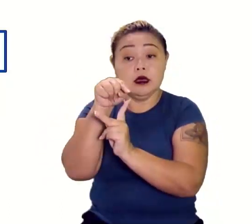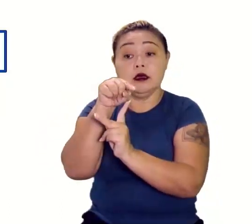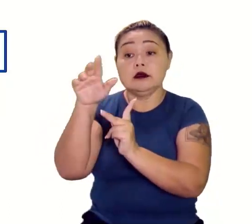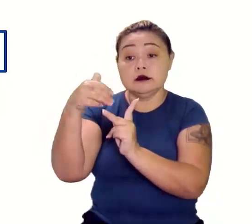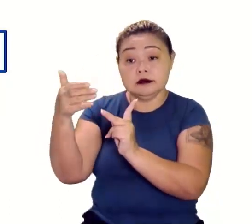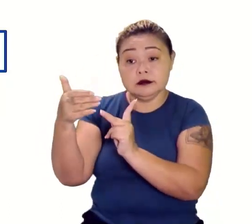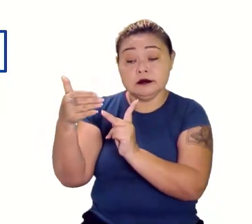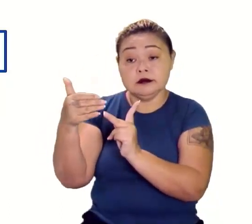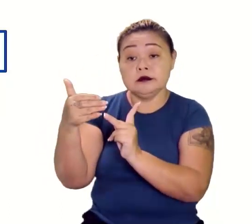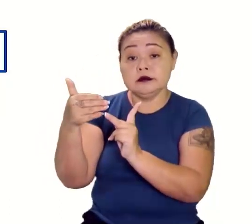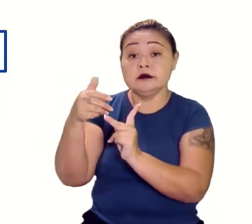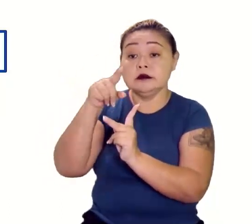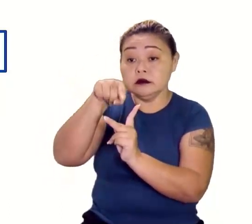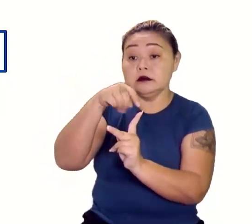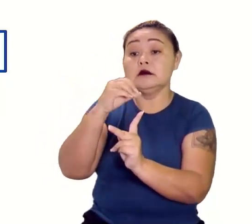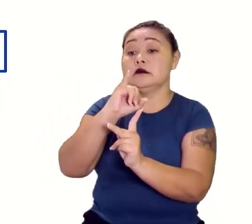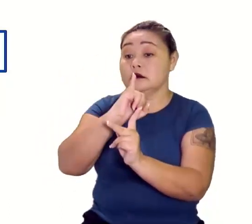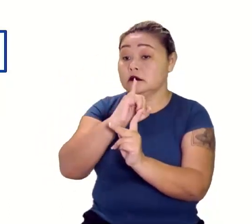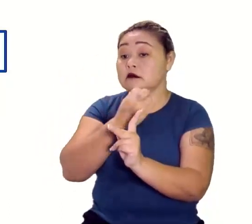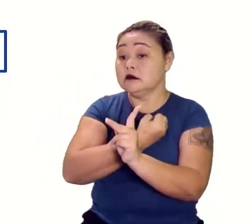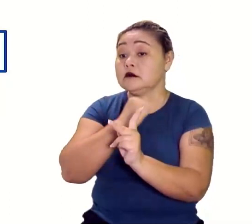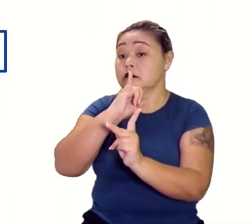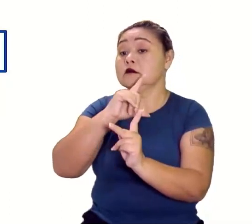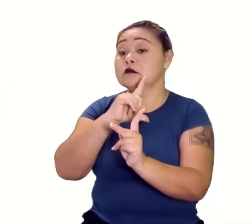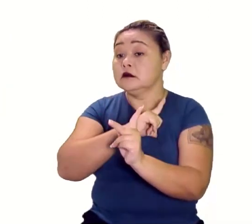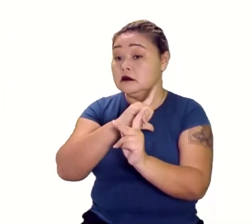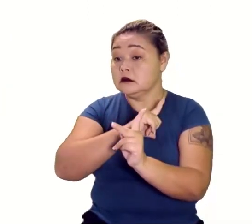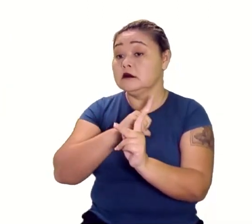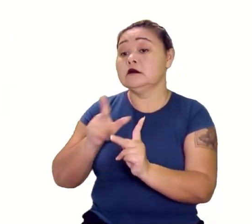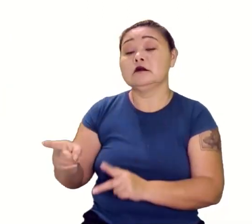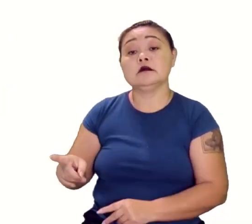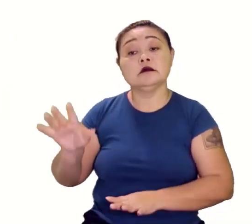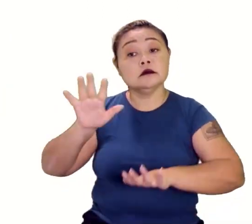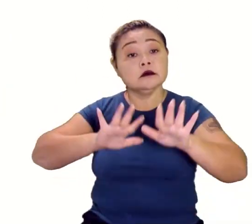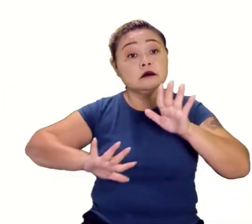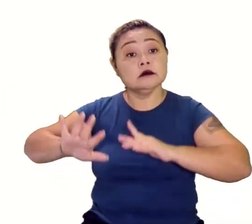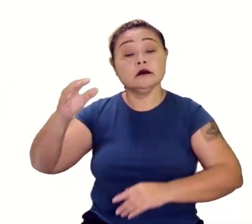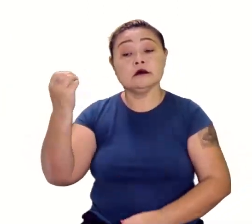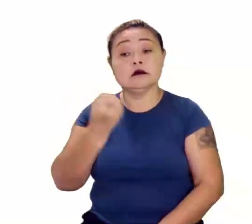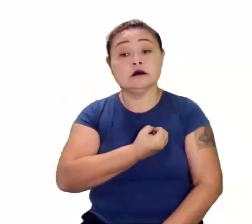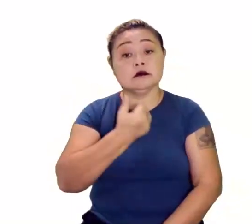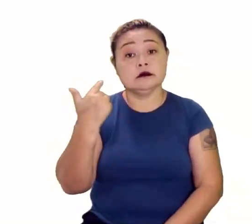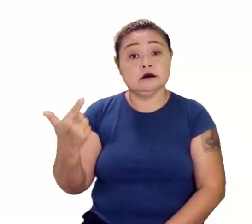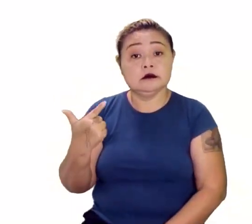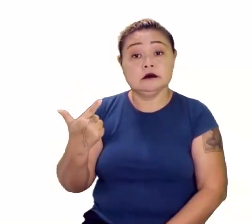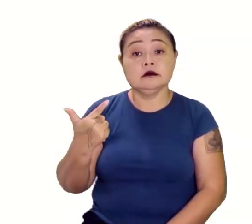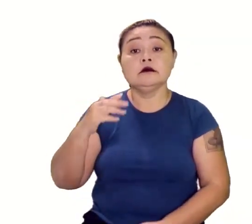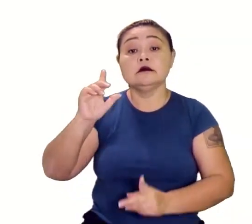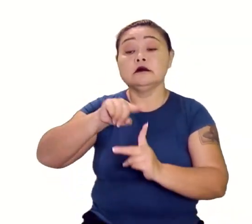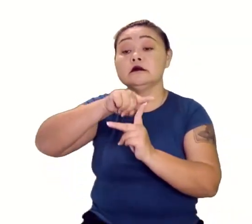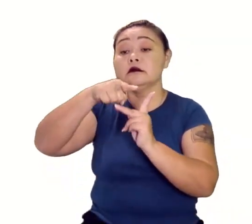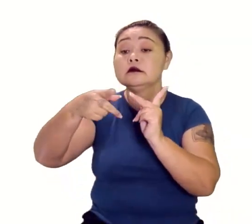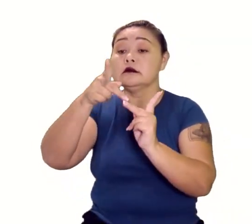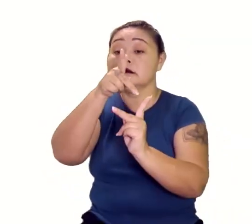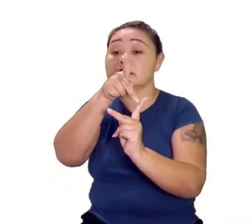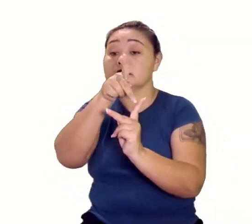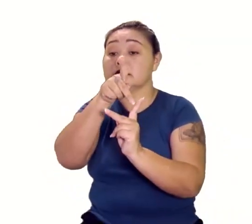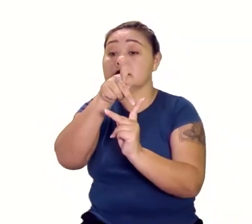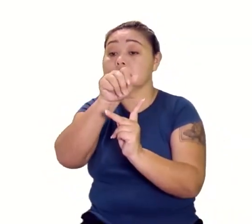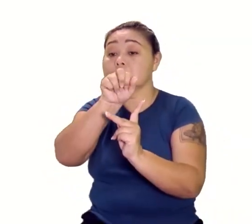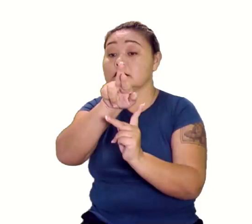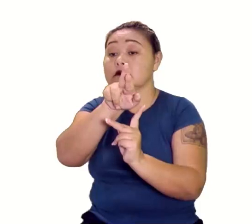tan, tan, porque quando ele é ímpar existe sim. Então, vamos ao cuidado número 2. Quando o índice